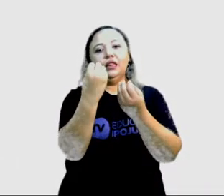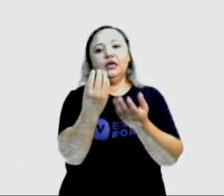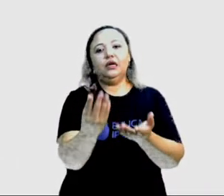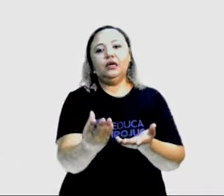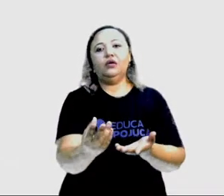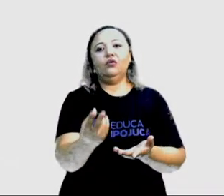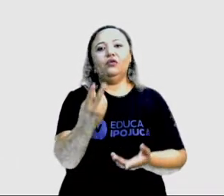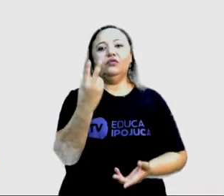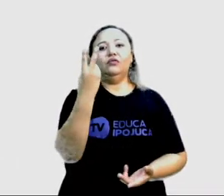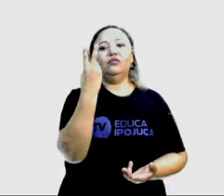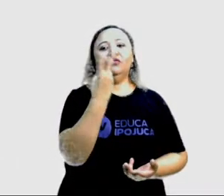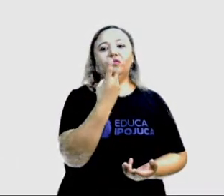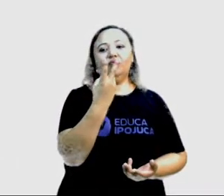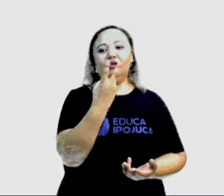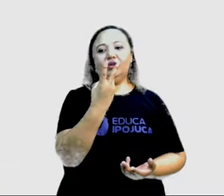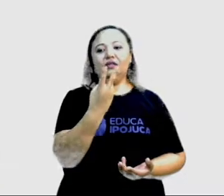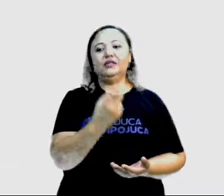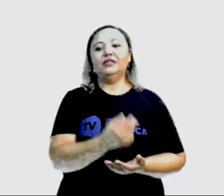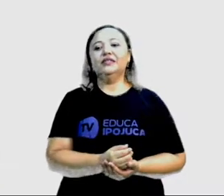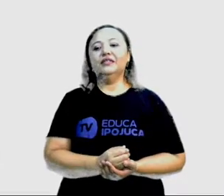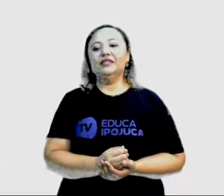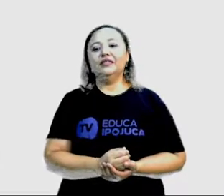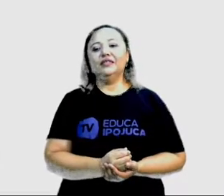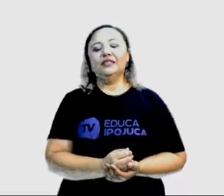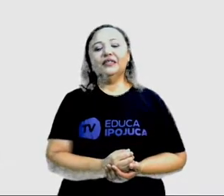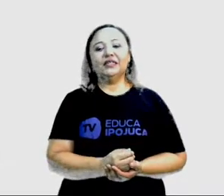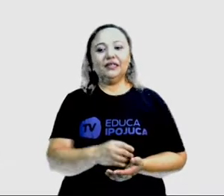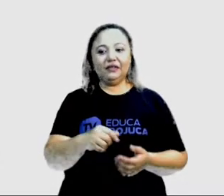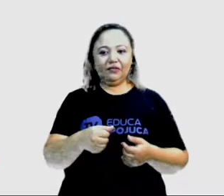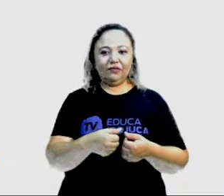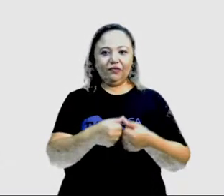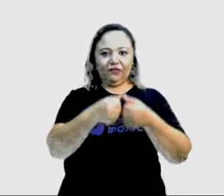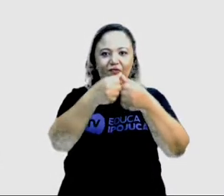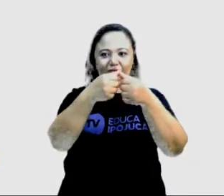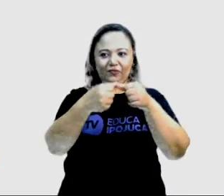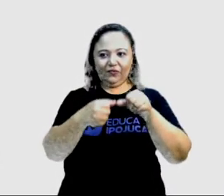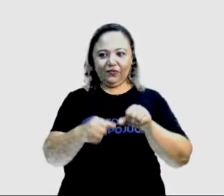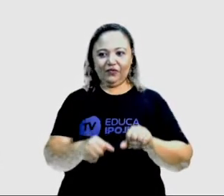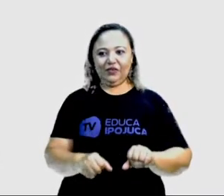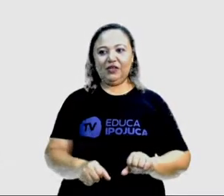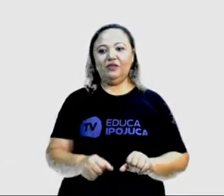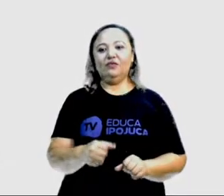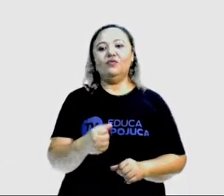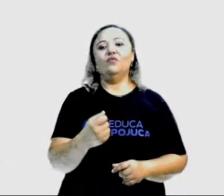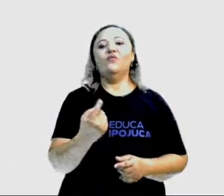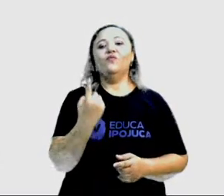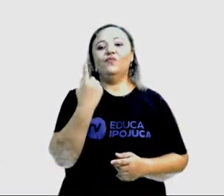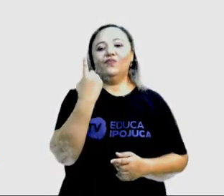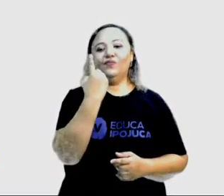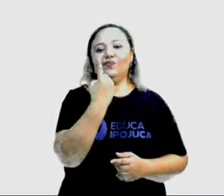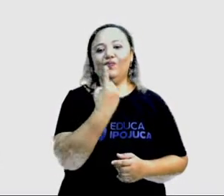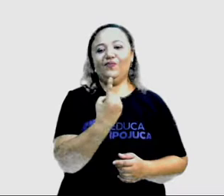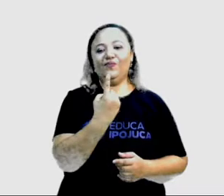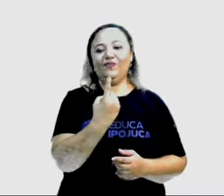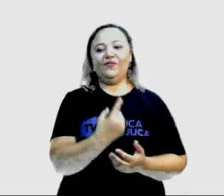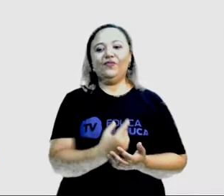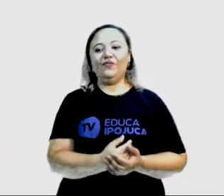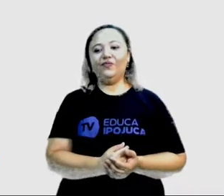aí, a subtração acontecendo. Então, tirar, dar, é a mesma coisa